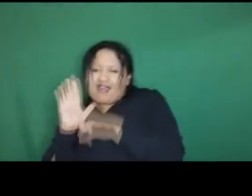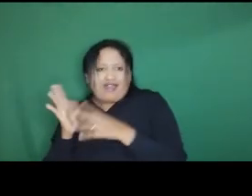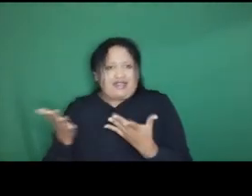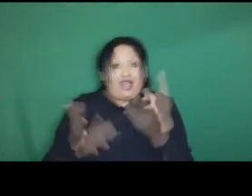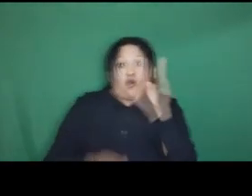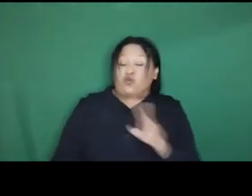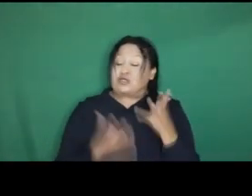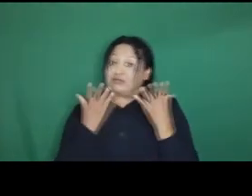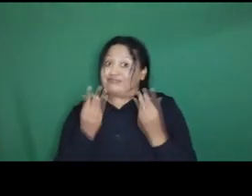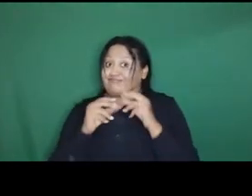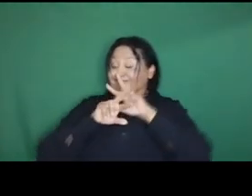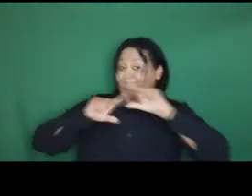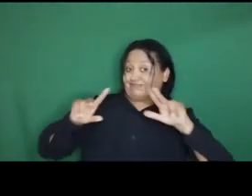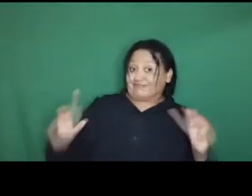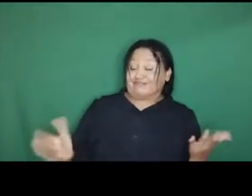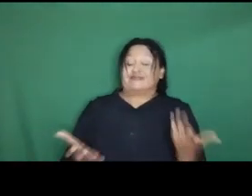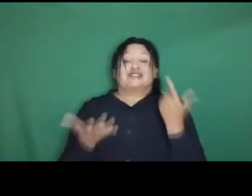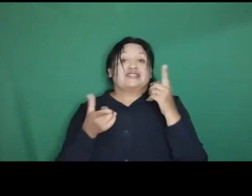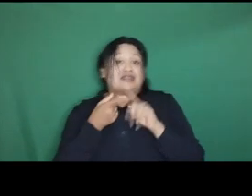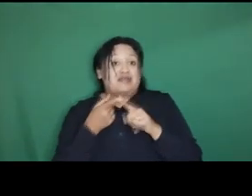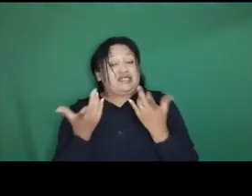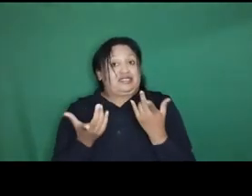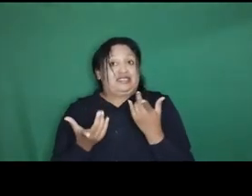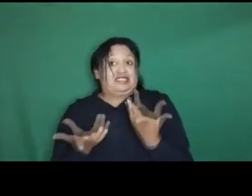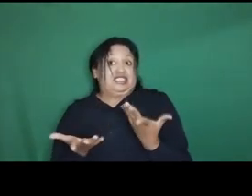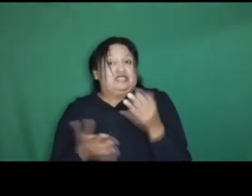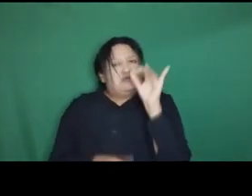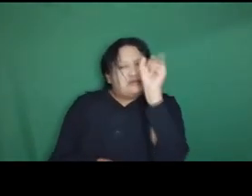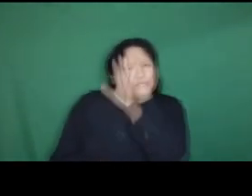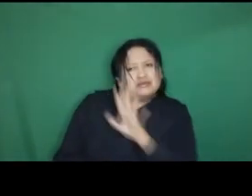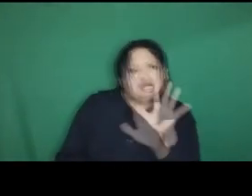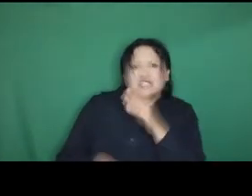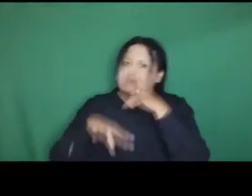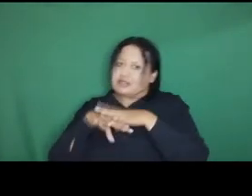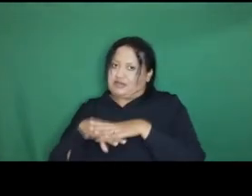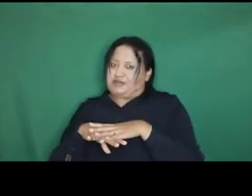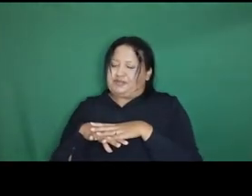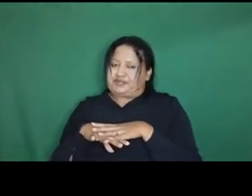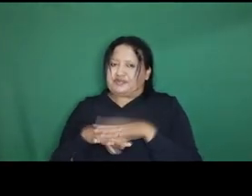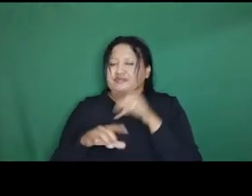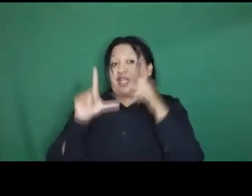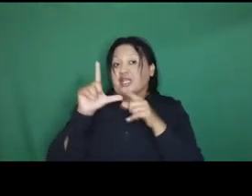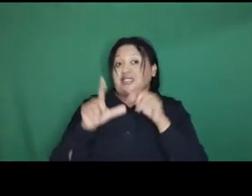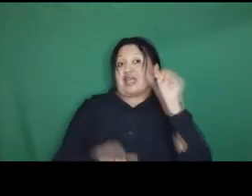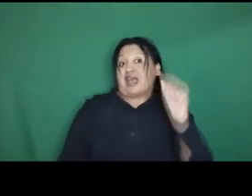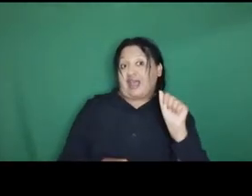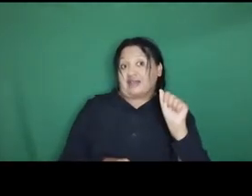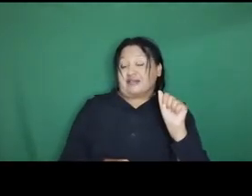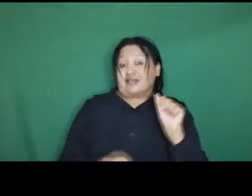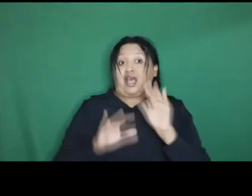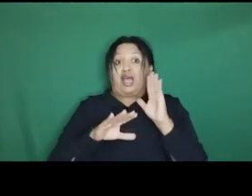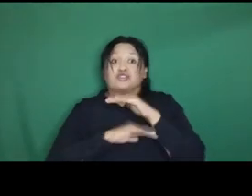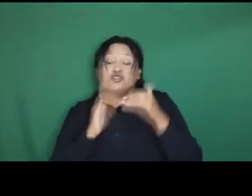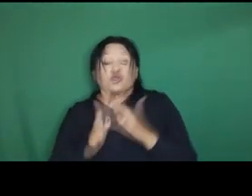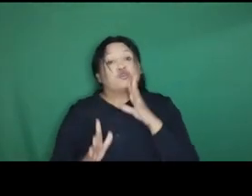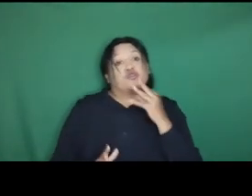ela usa bastante né A questão de modelos matemáticos a letra quando fala assim que todo